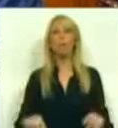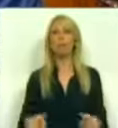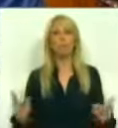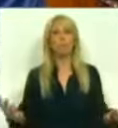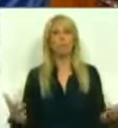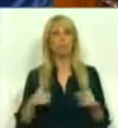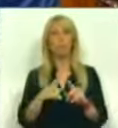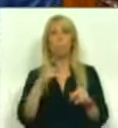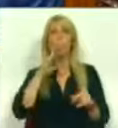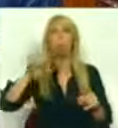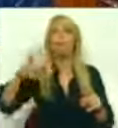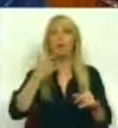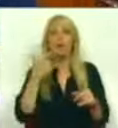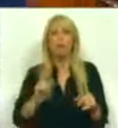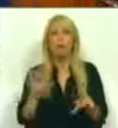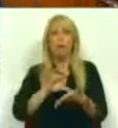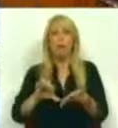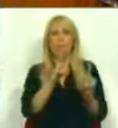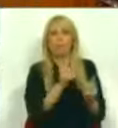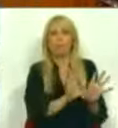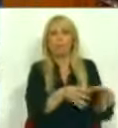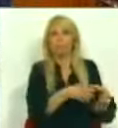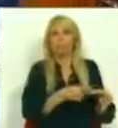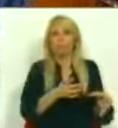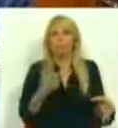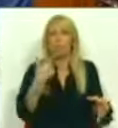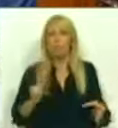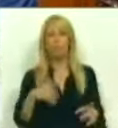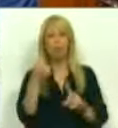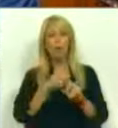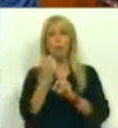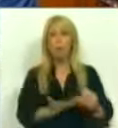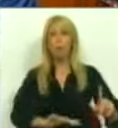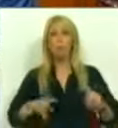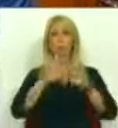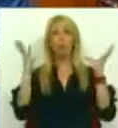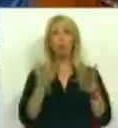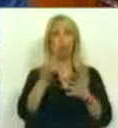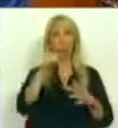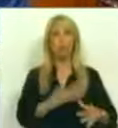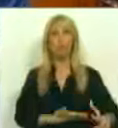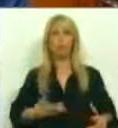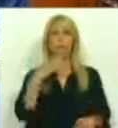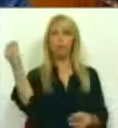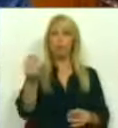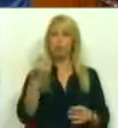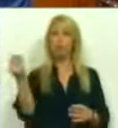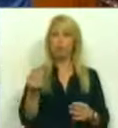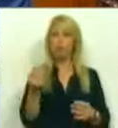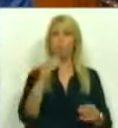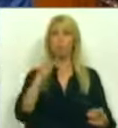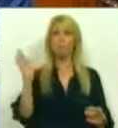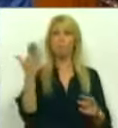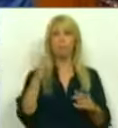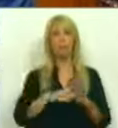país pode prescindir. O combate ao desemprego em geral e ao desemprego jovem em particular é, por isso,